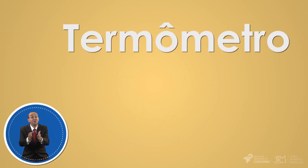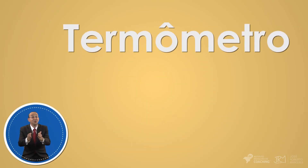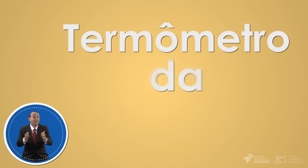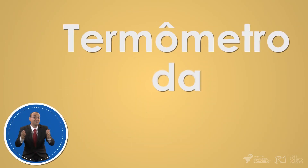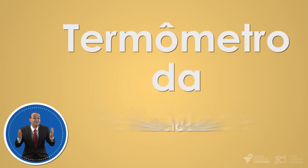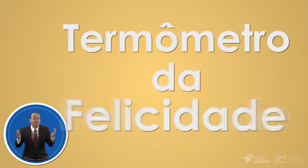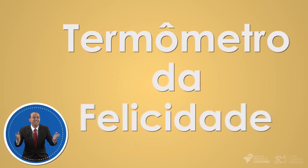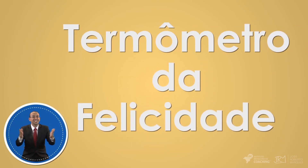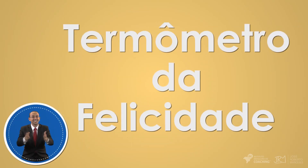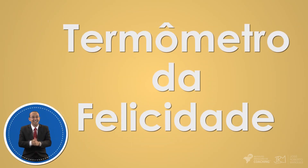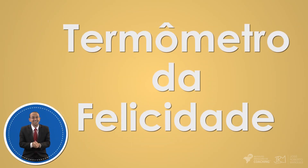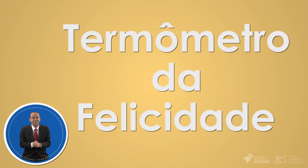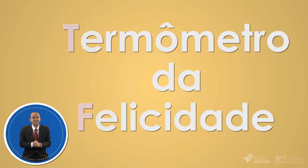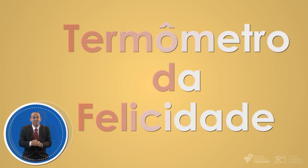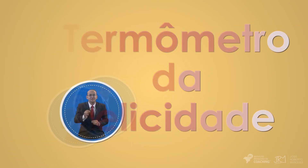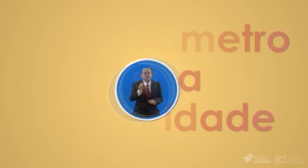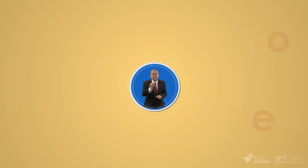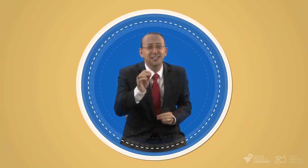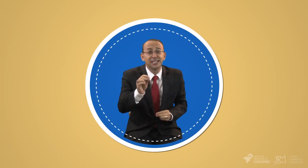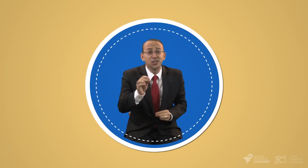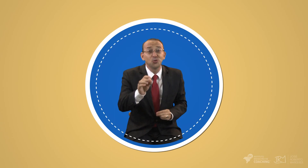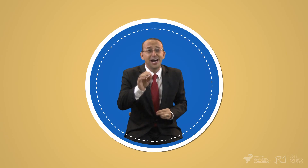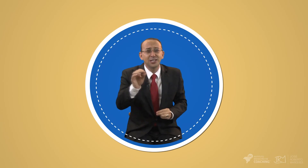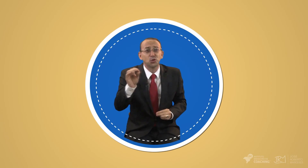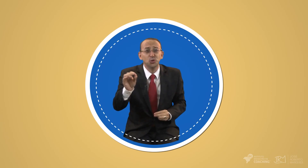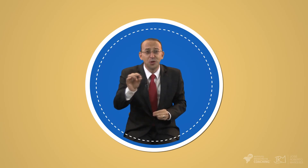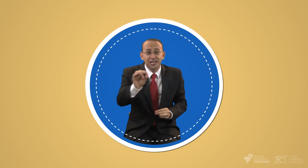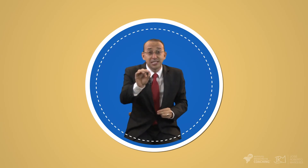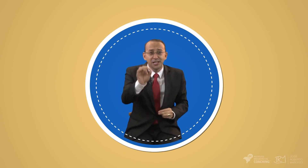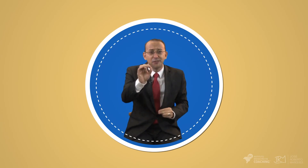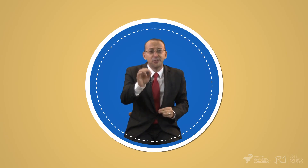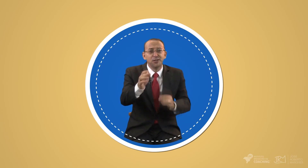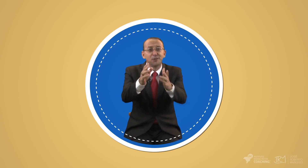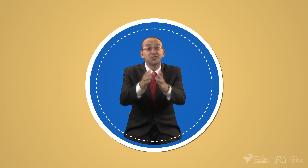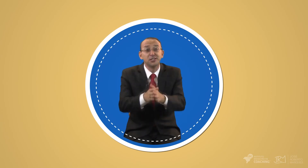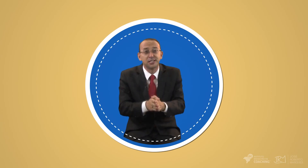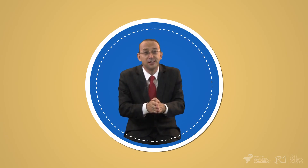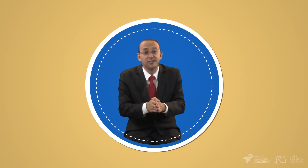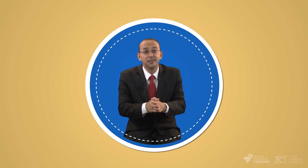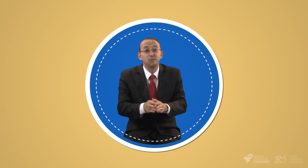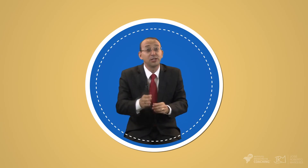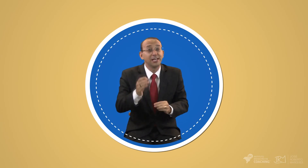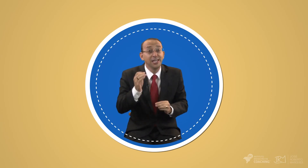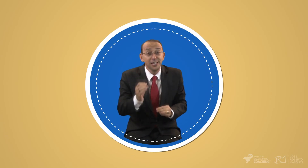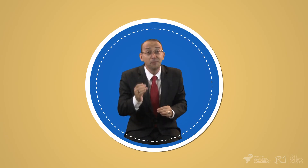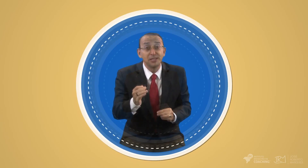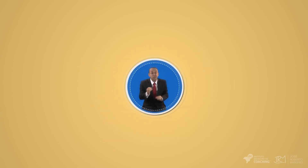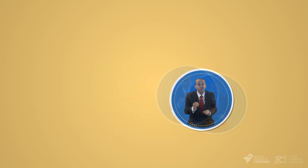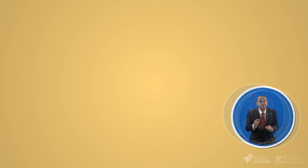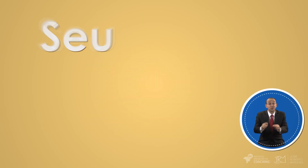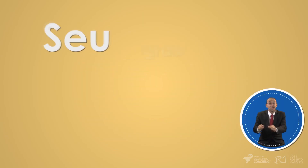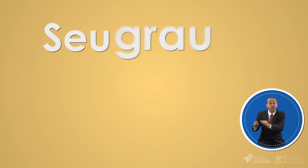Termômetro da Felicidade Fique atento a tudo a cada vírgula que eu vou te dizer porque